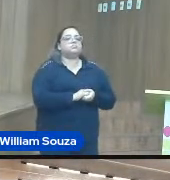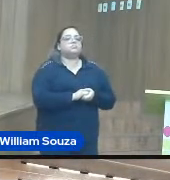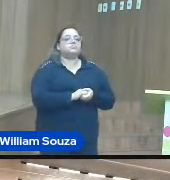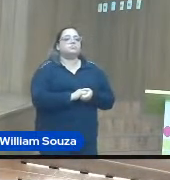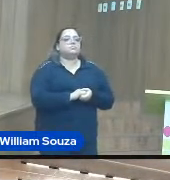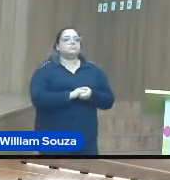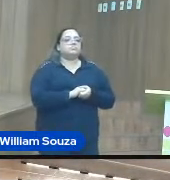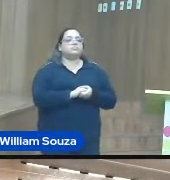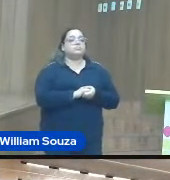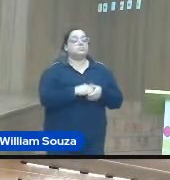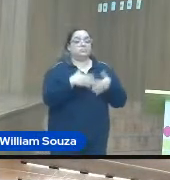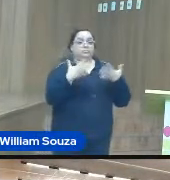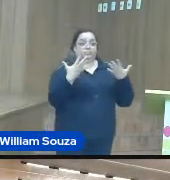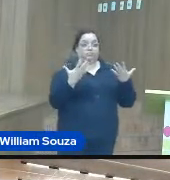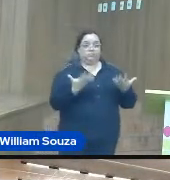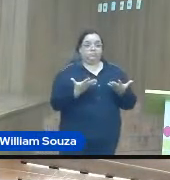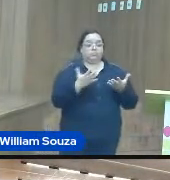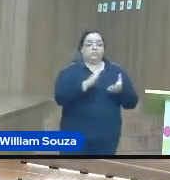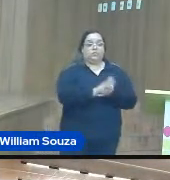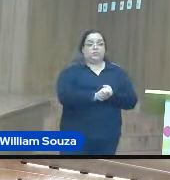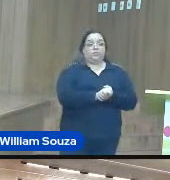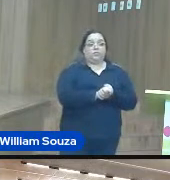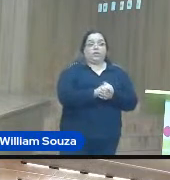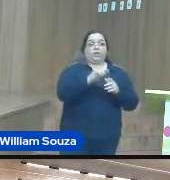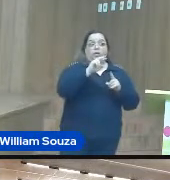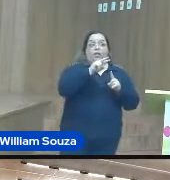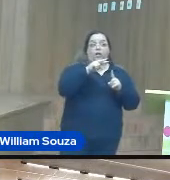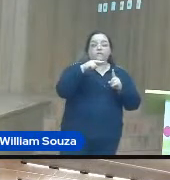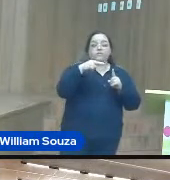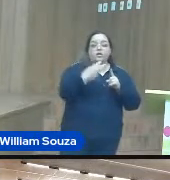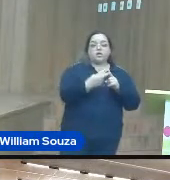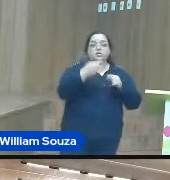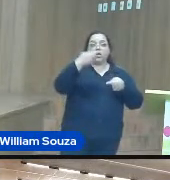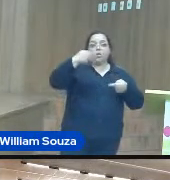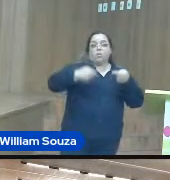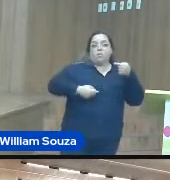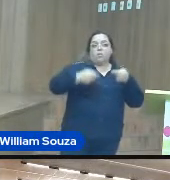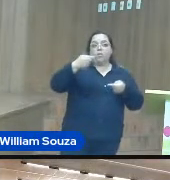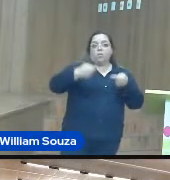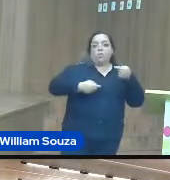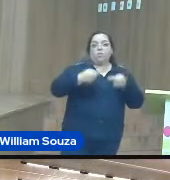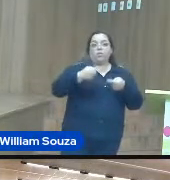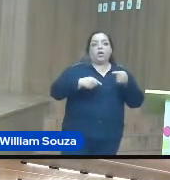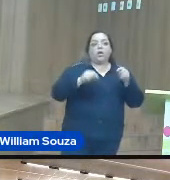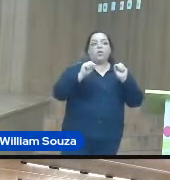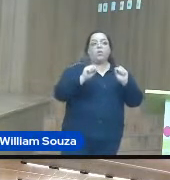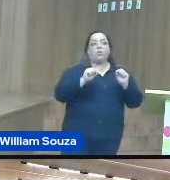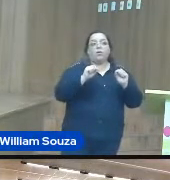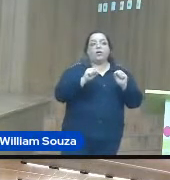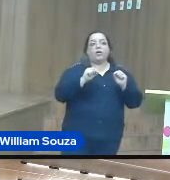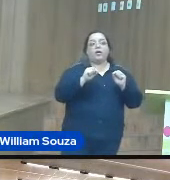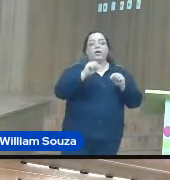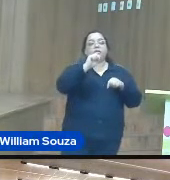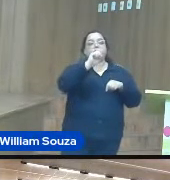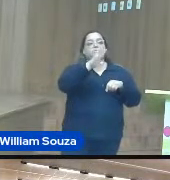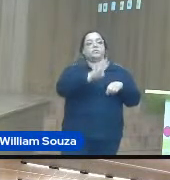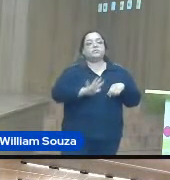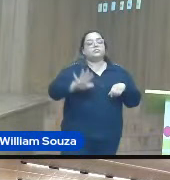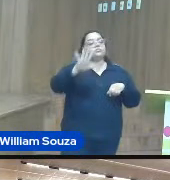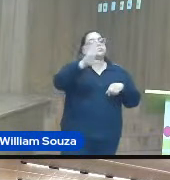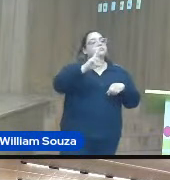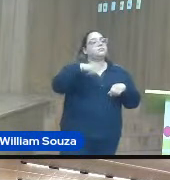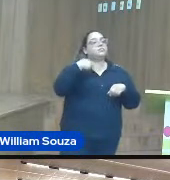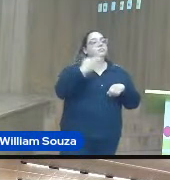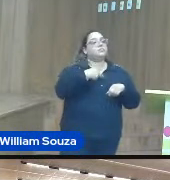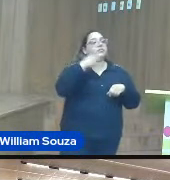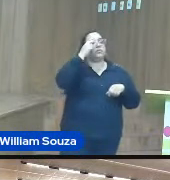ponto de vista político, a gente tinha, assim, não só na Europa, mas se a gente olhar